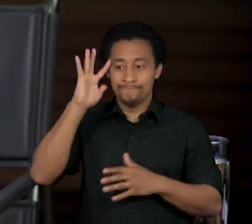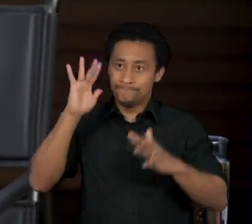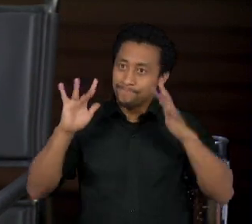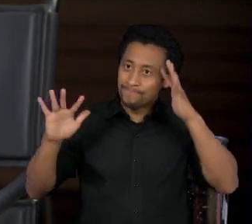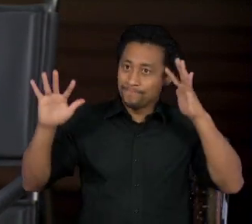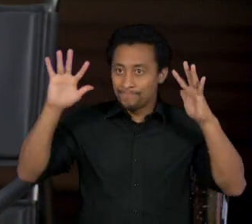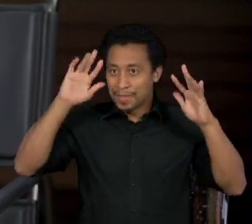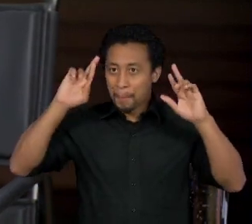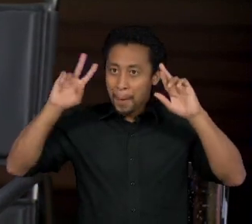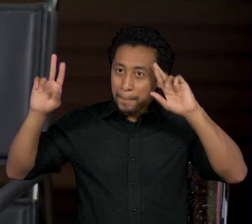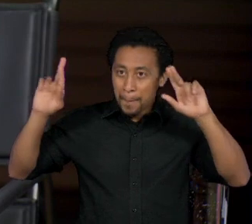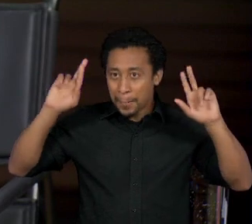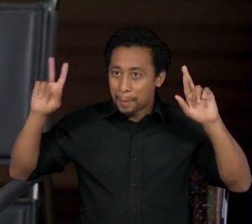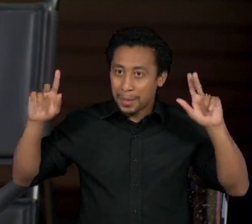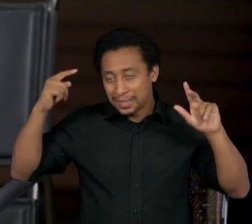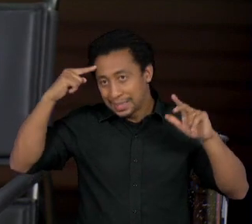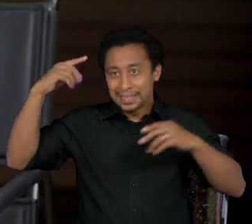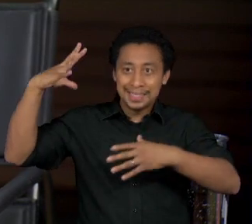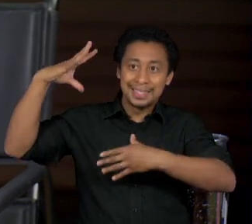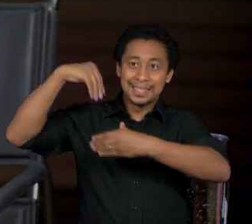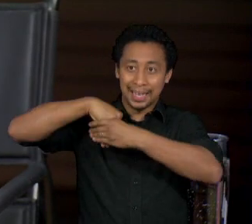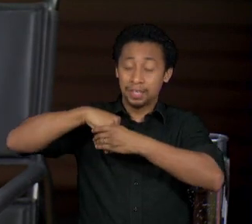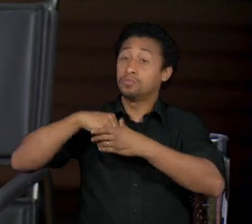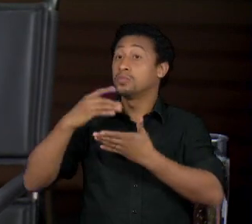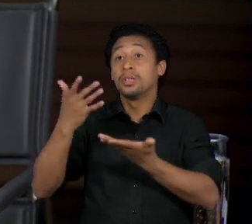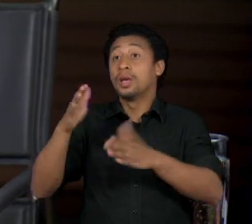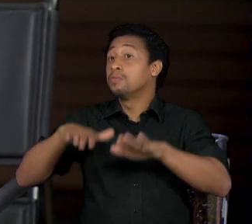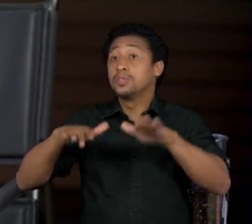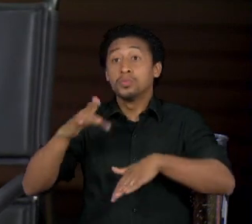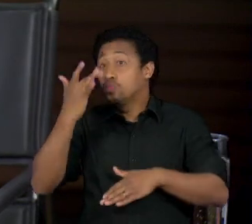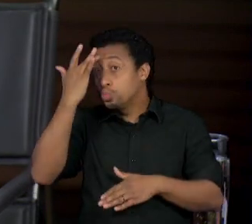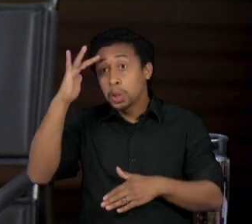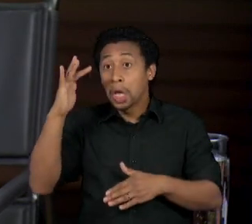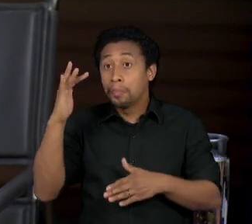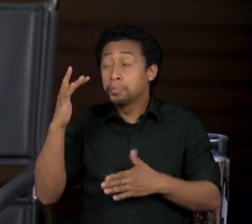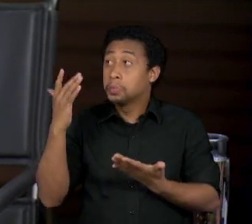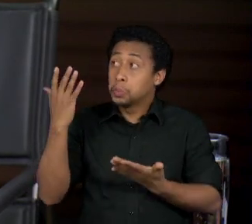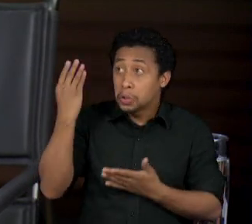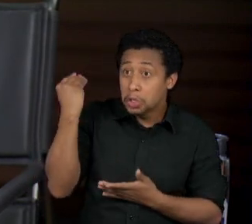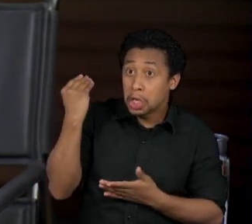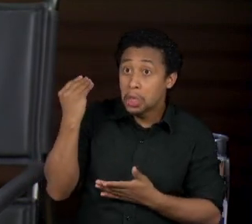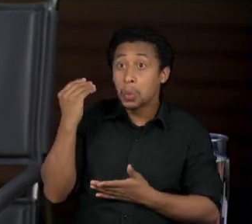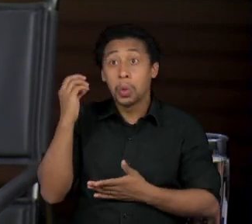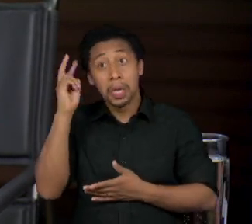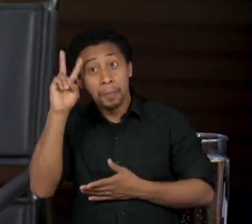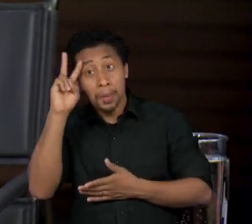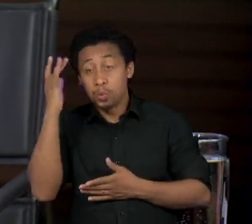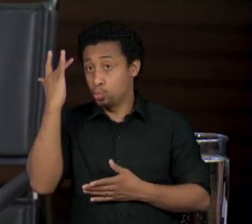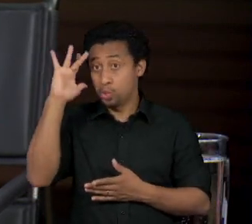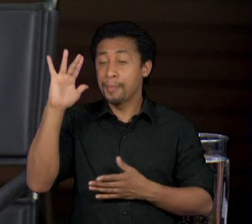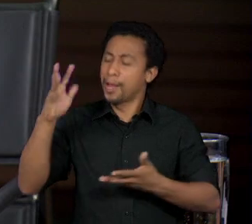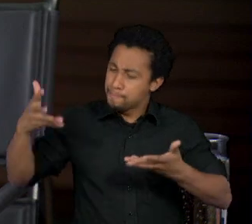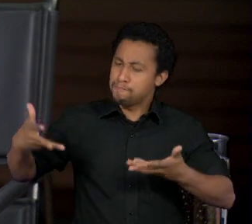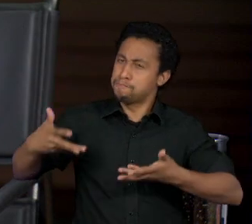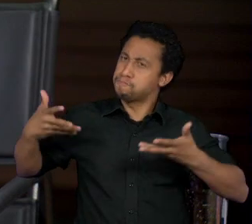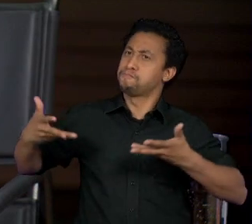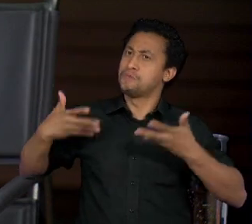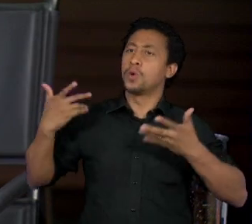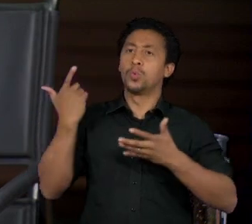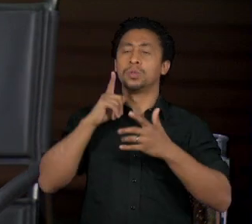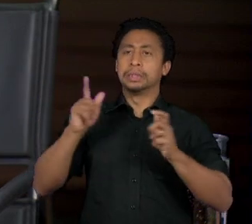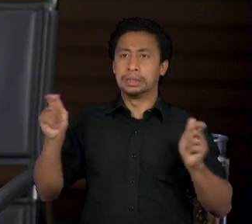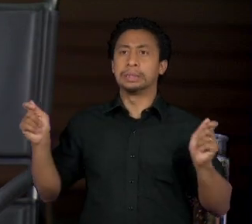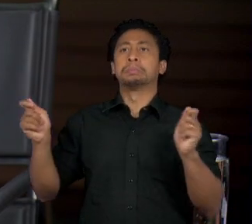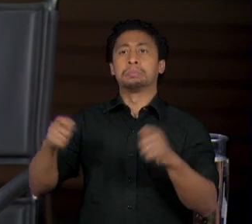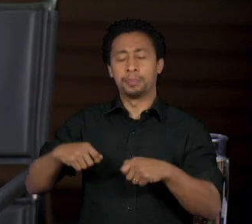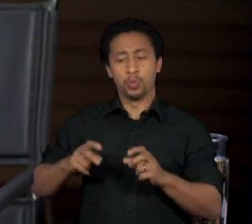sabe quais são as áreas que a gente tem danos, né? Mas você vai ter uma rede aumentada de sinapses, mais capacidade você